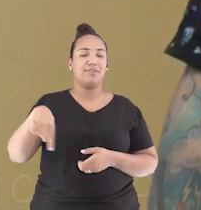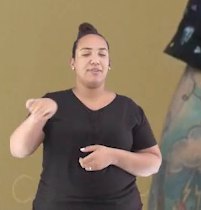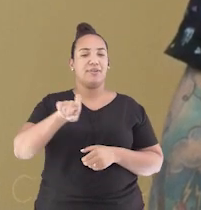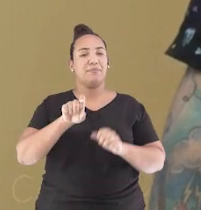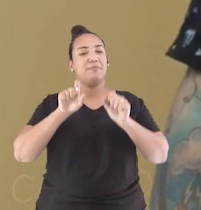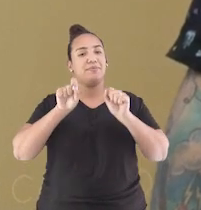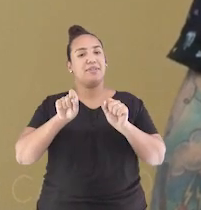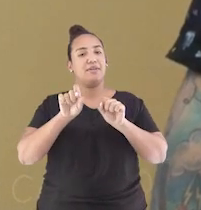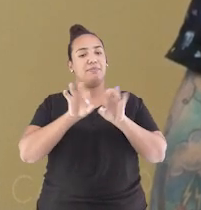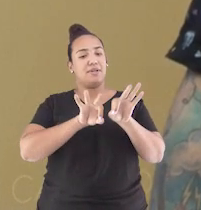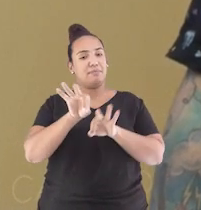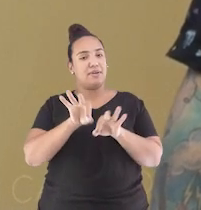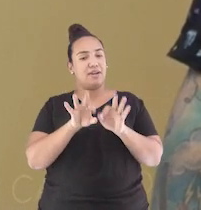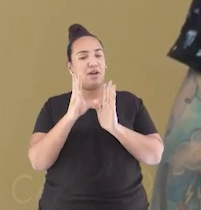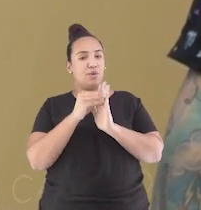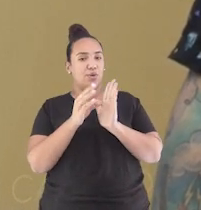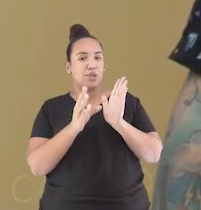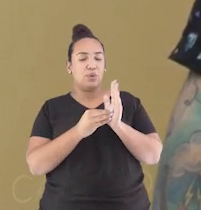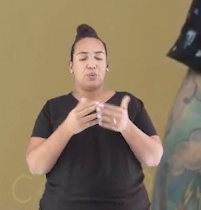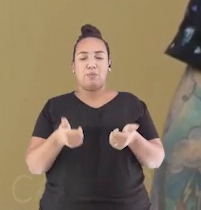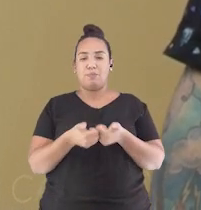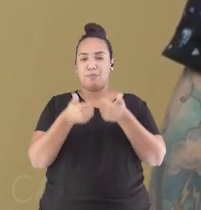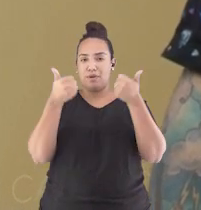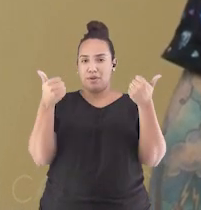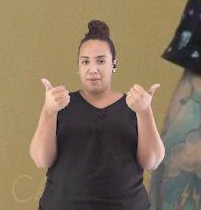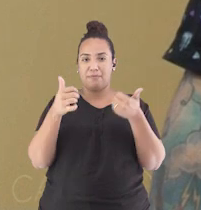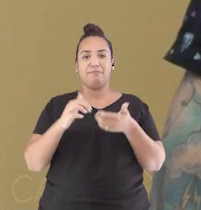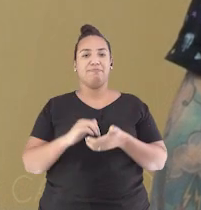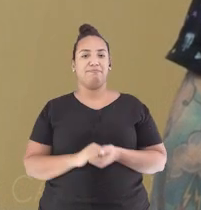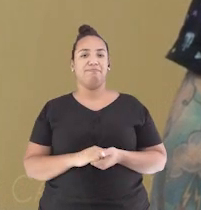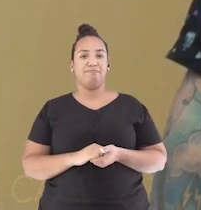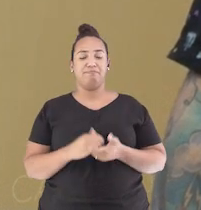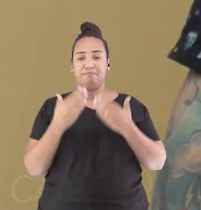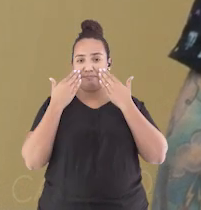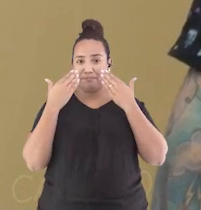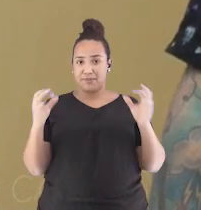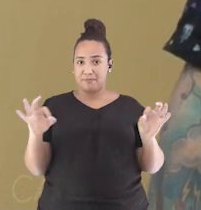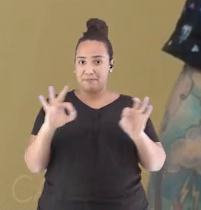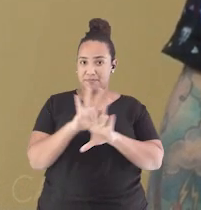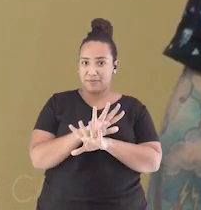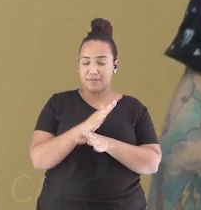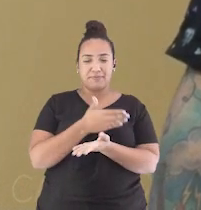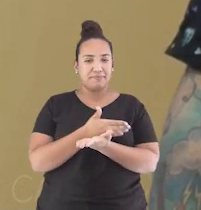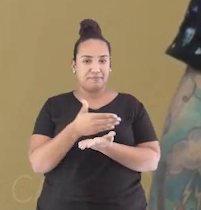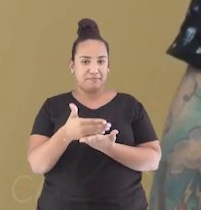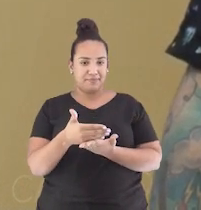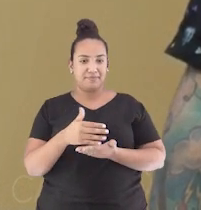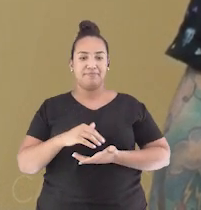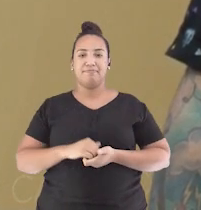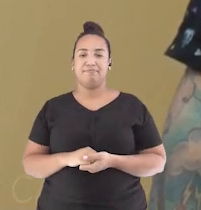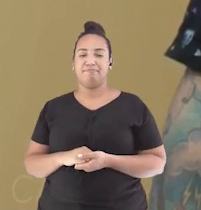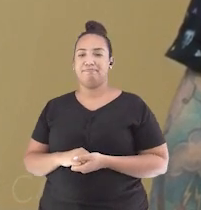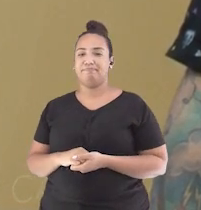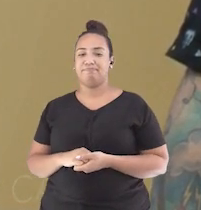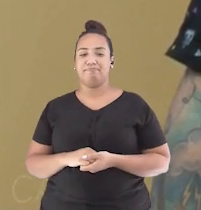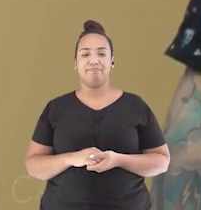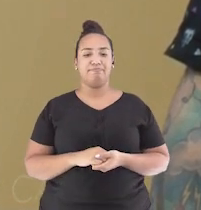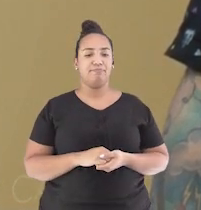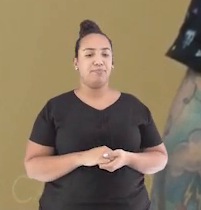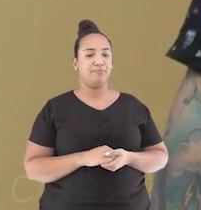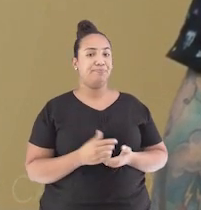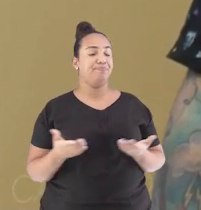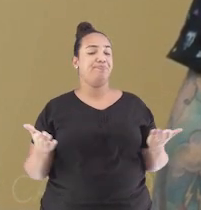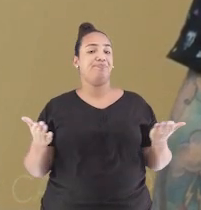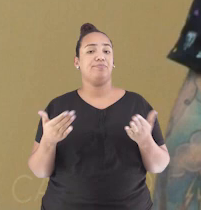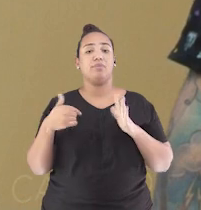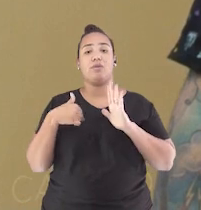queremos saber quantos de vocês estão nos assistindo e se estão gostando do nosso programa. Assim vamos poder melhorar a cada dia para